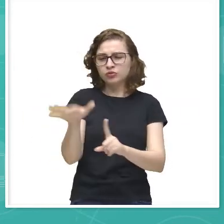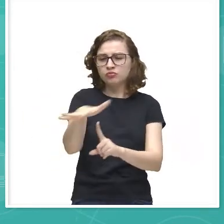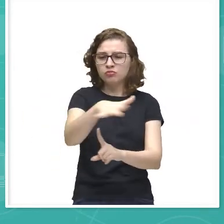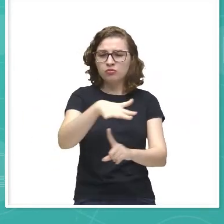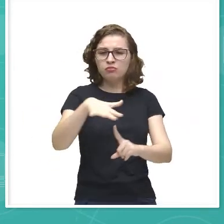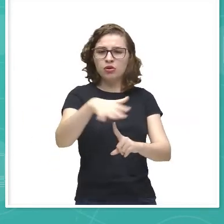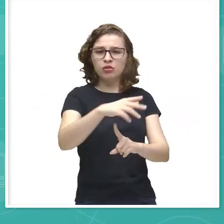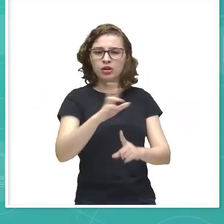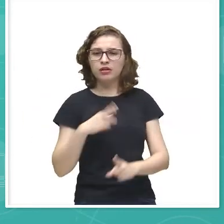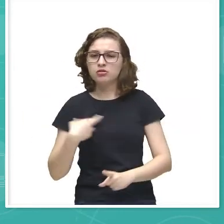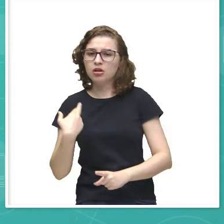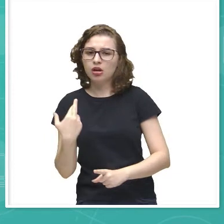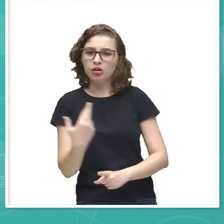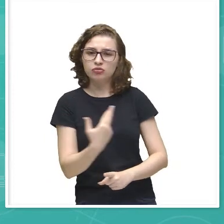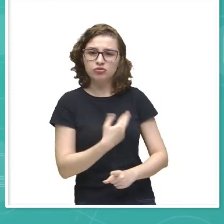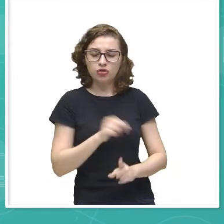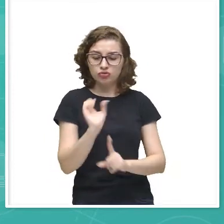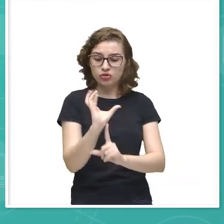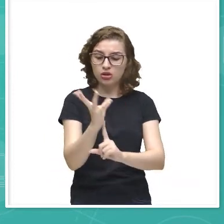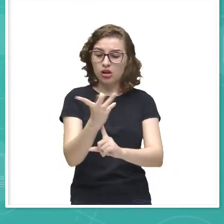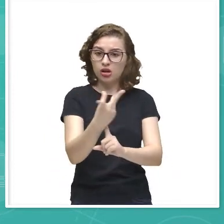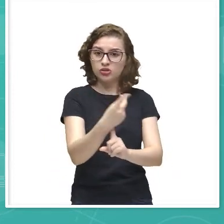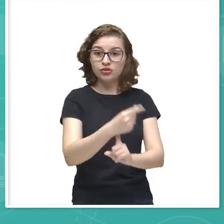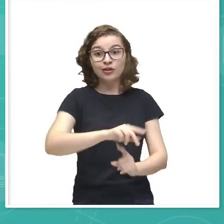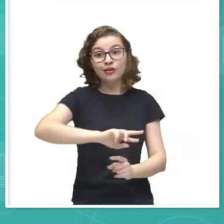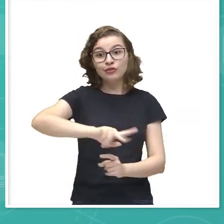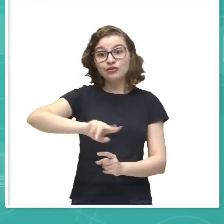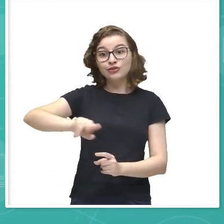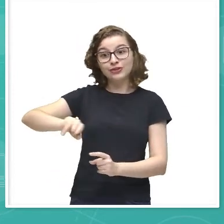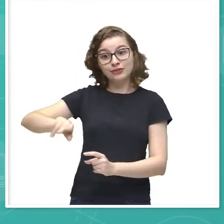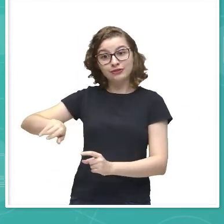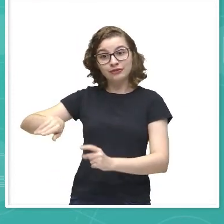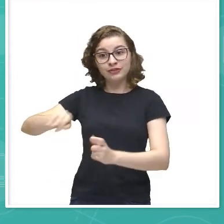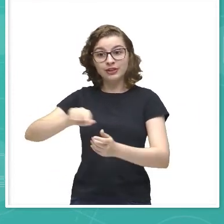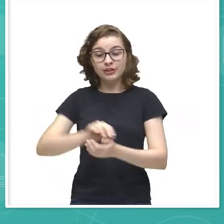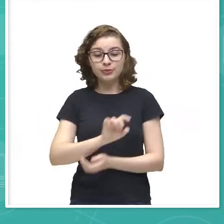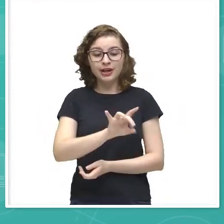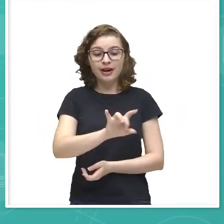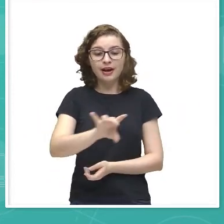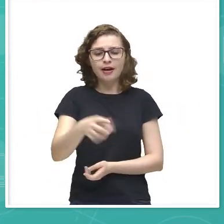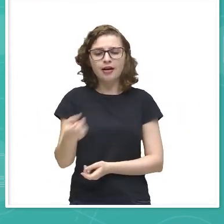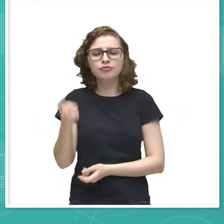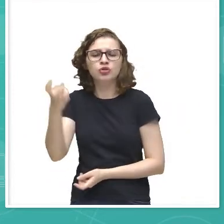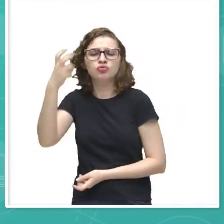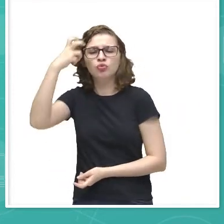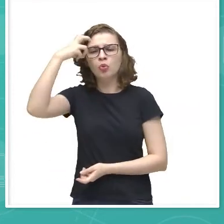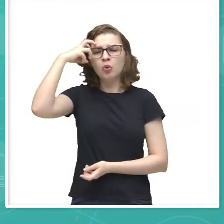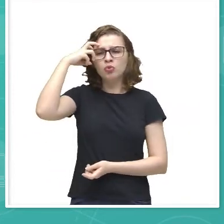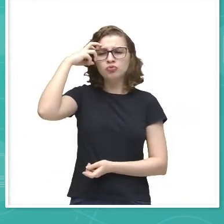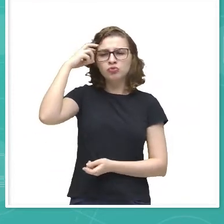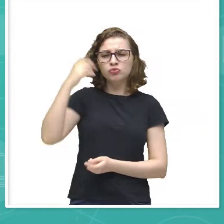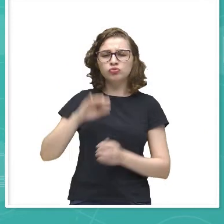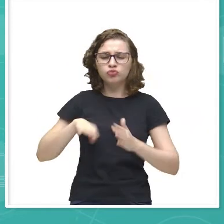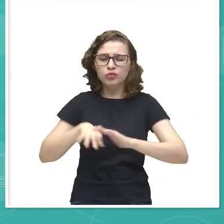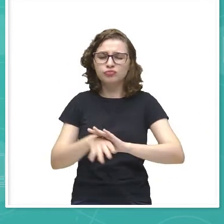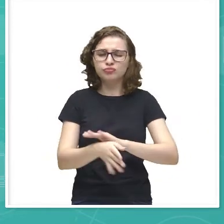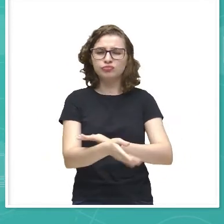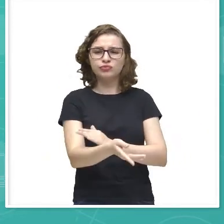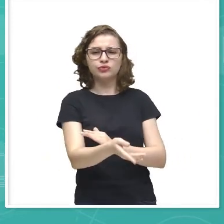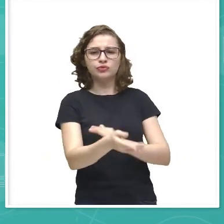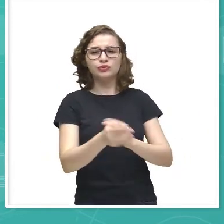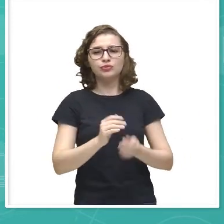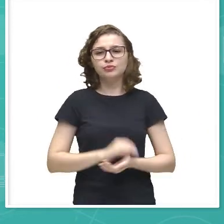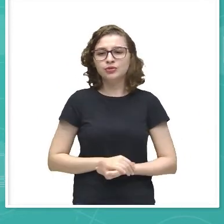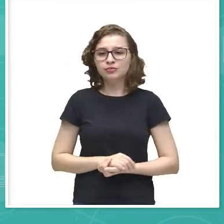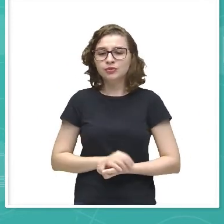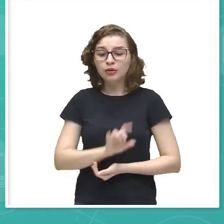né? Então, como cada sociedade tem o seu valor, tem a sua cultura, tem os seus hábitos, consequentemente,